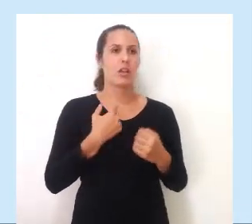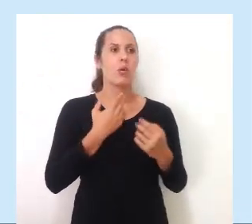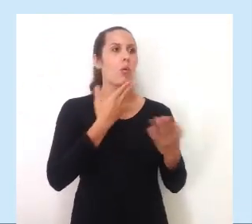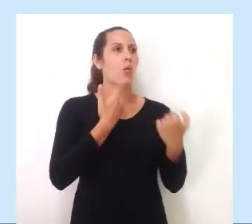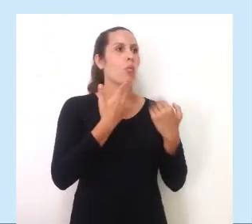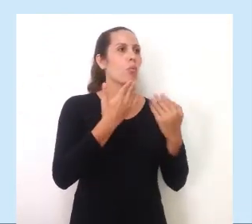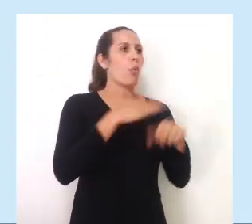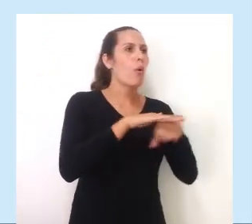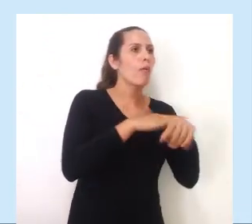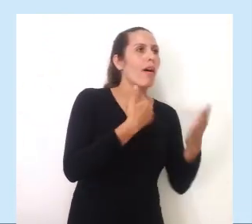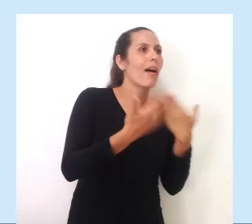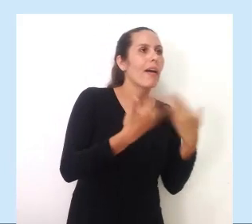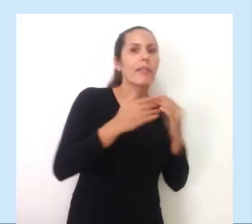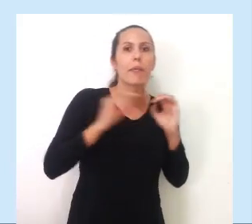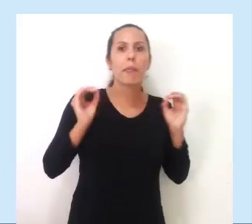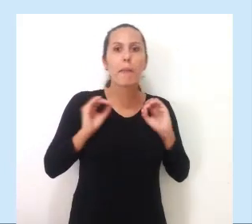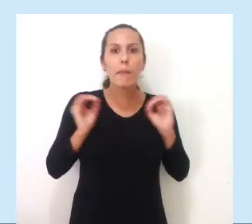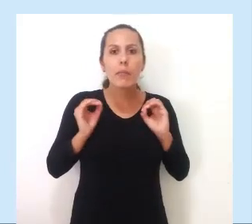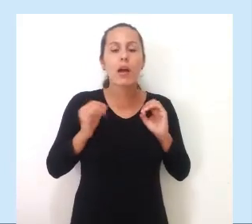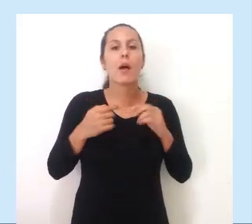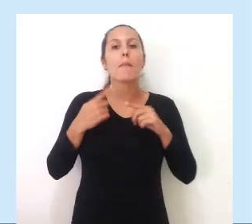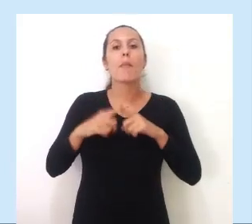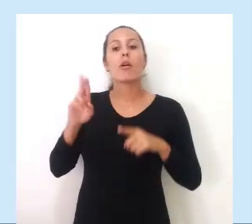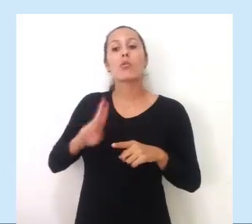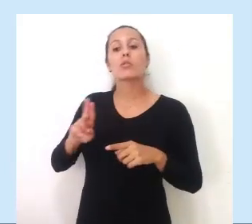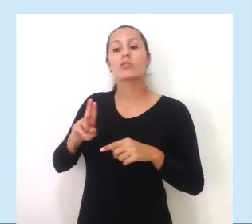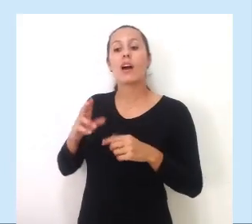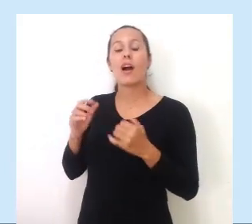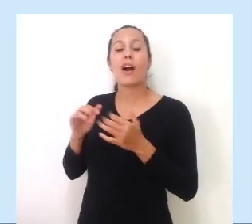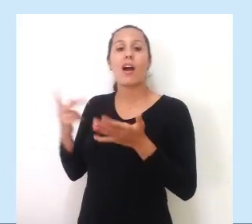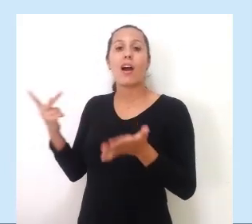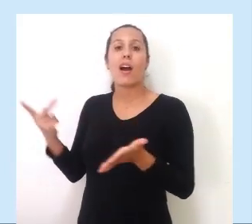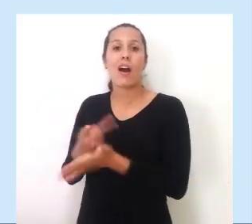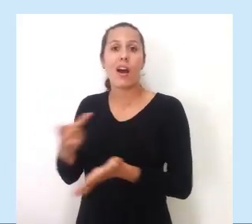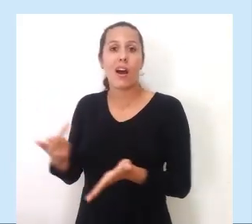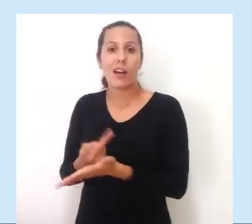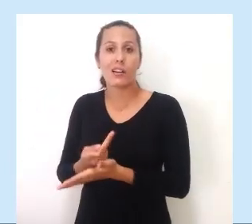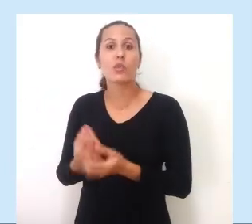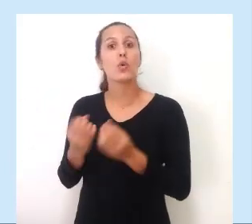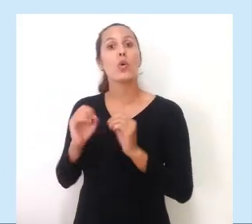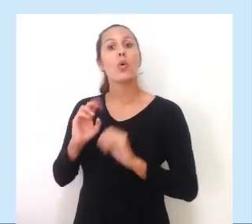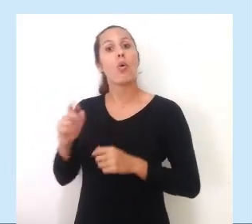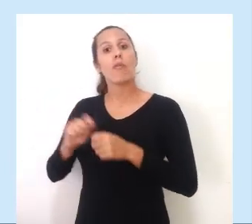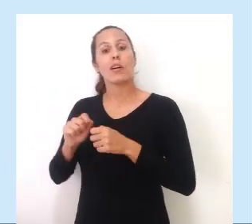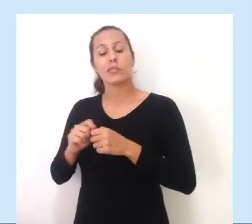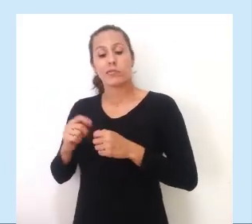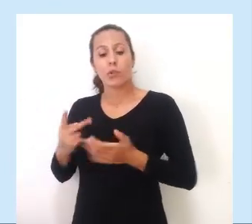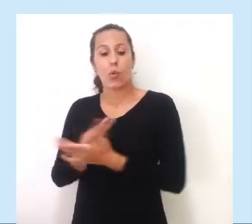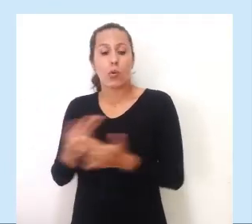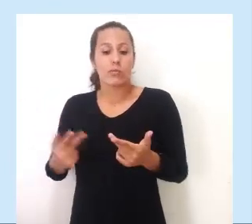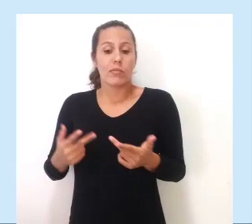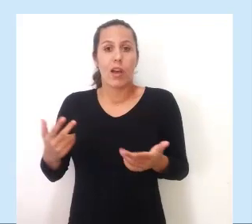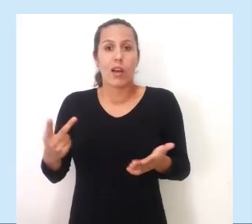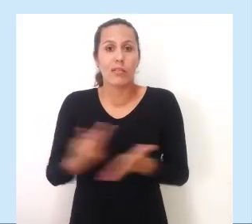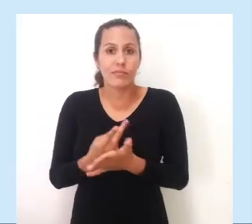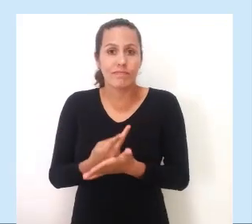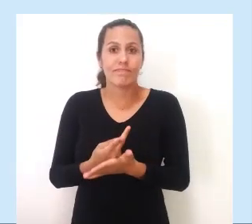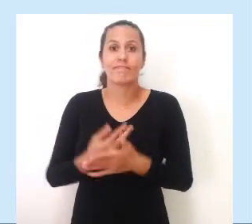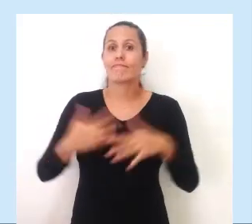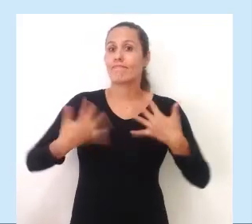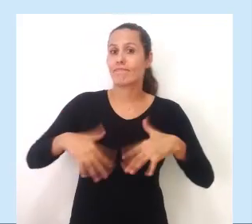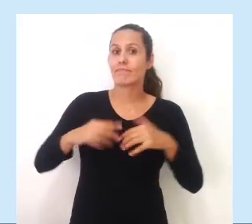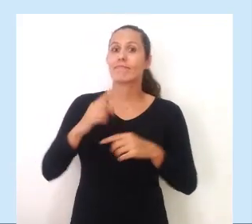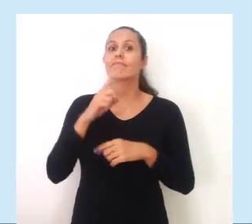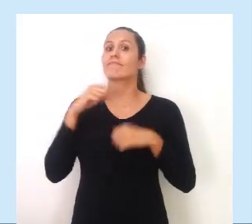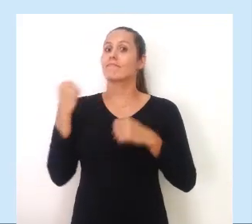pode usar de forma equivocada ou, mais grave ainda, aplicar de forma errada. Por isso que a gente